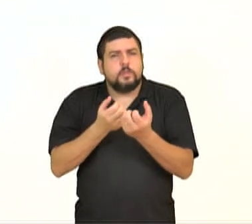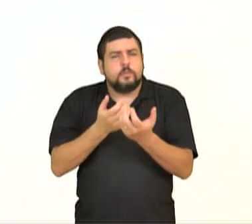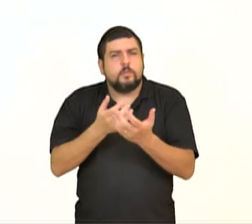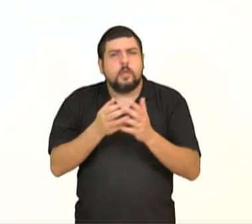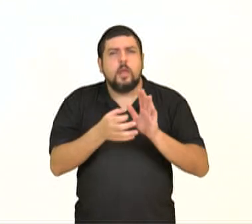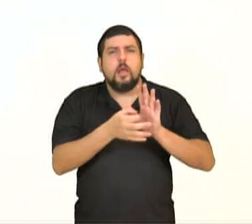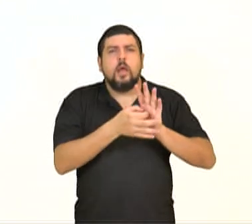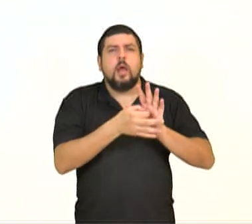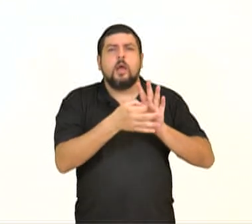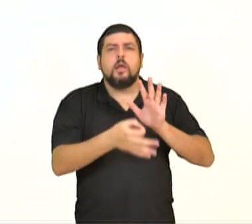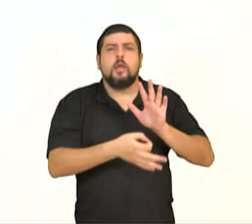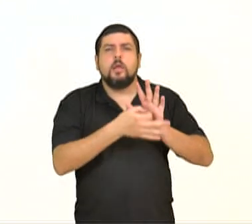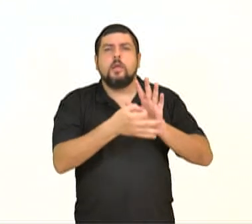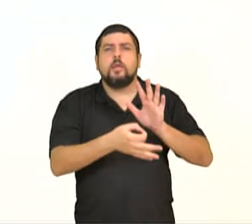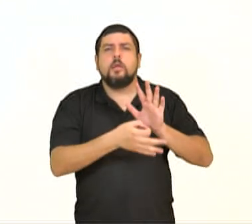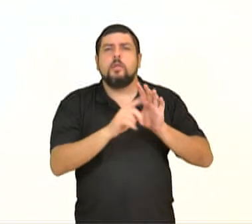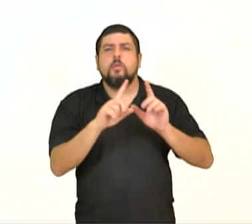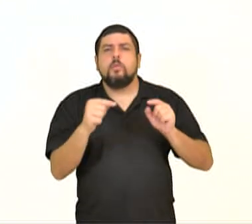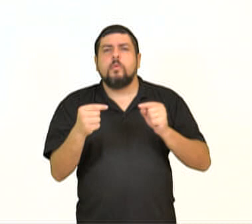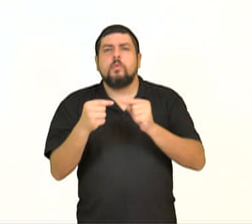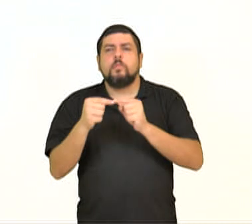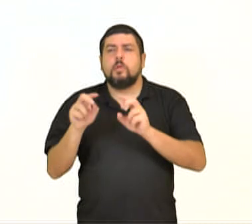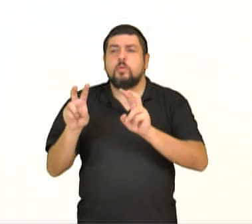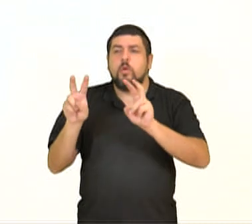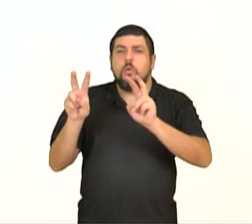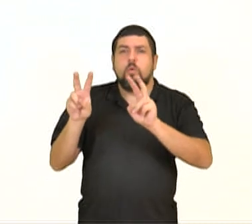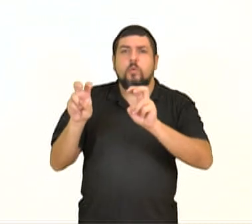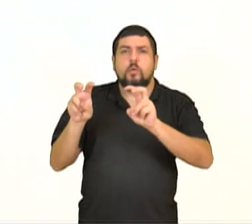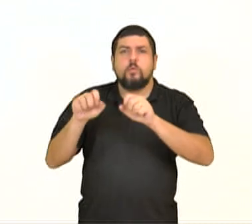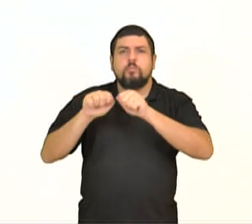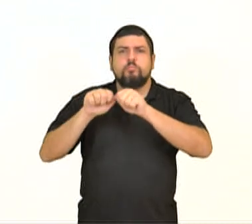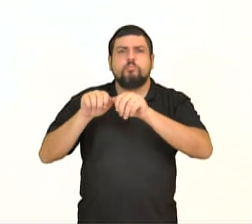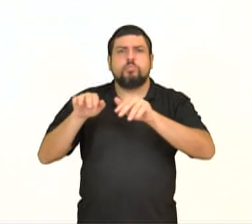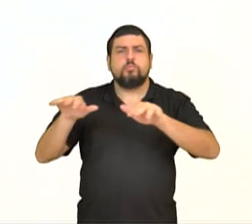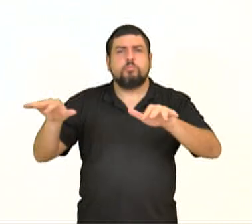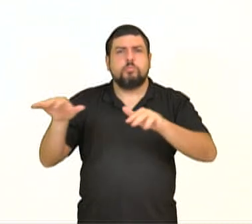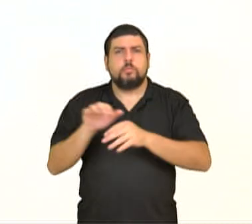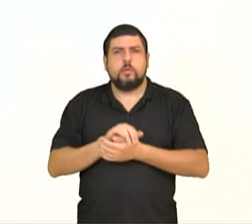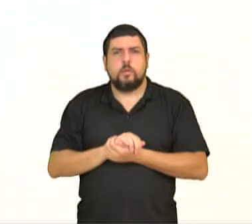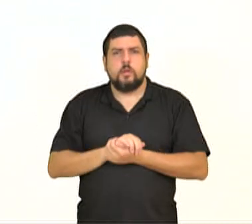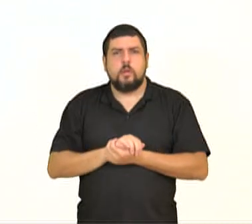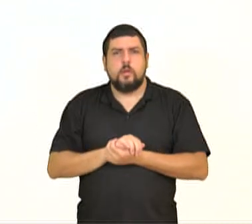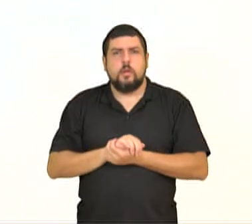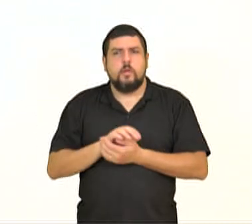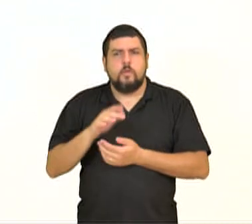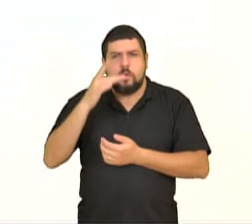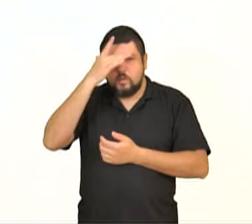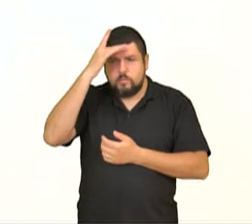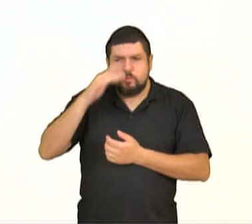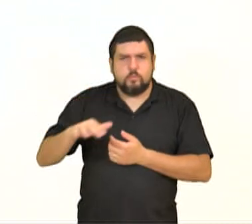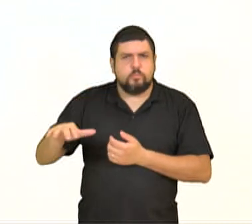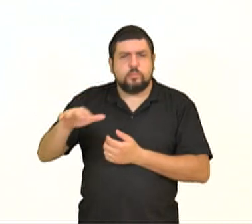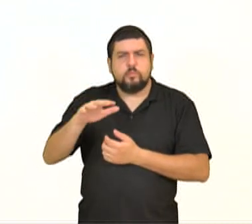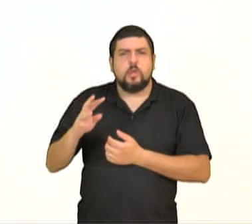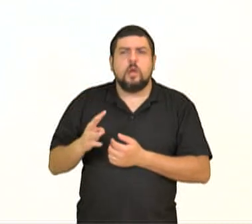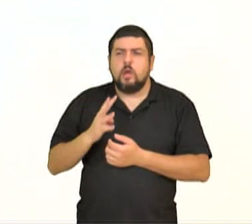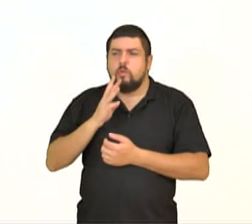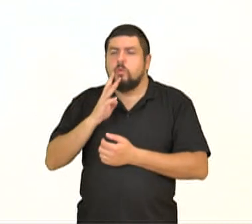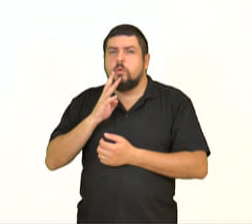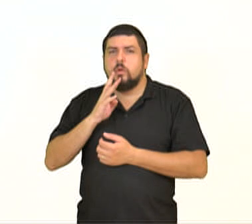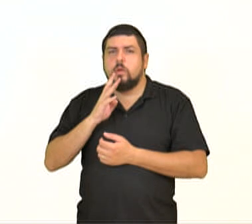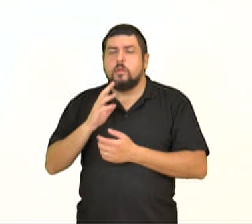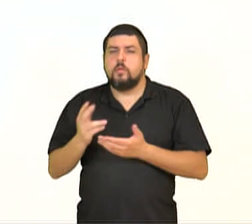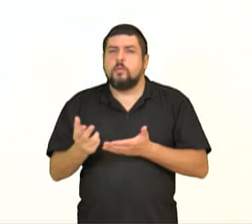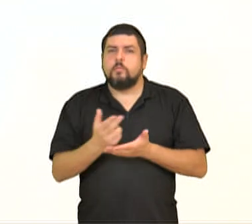determinado assunto que esteja em evidência na sociedade, que seja do conhecimento de várias pessoas. Então, aqui nós